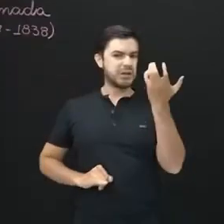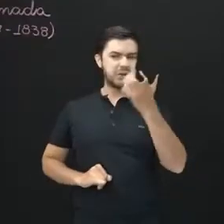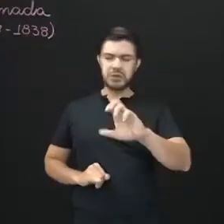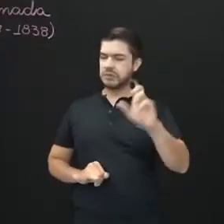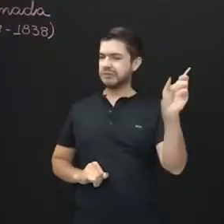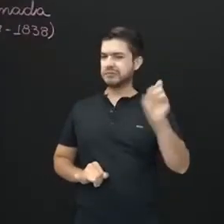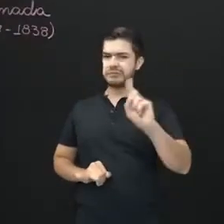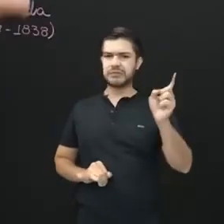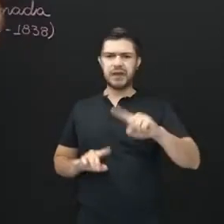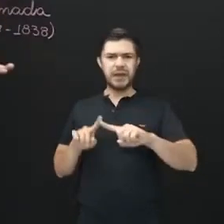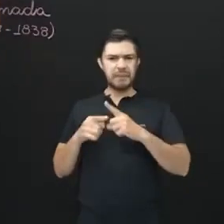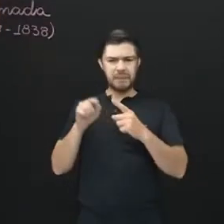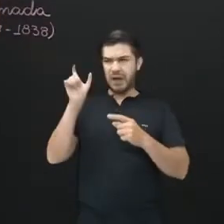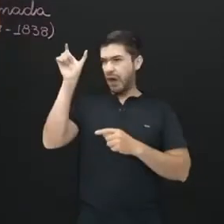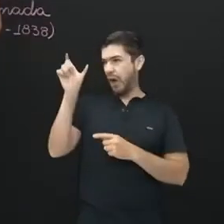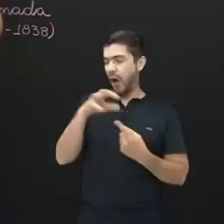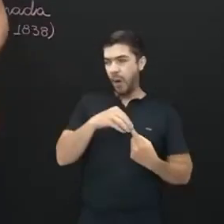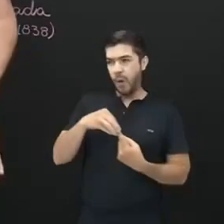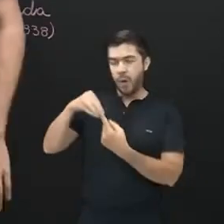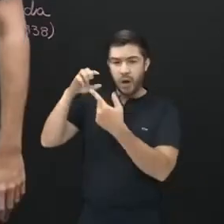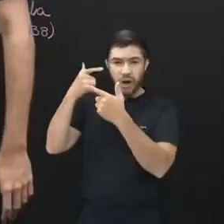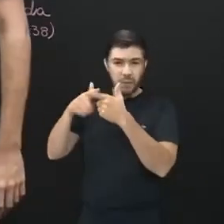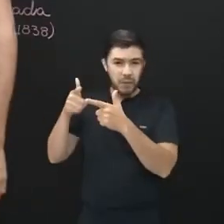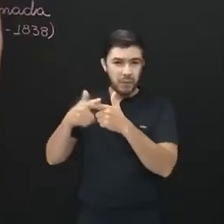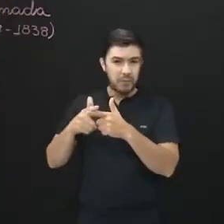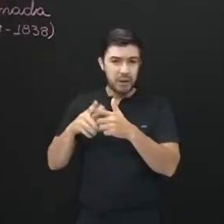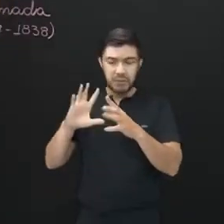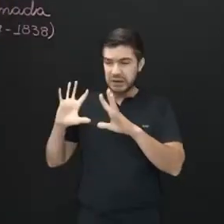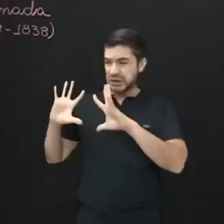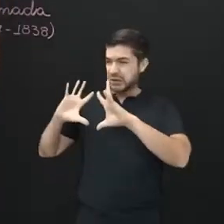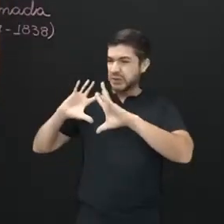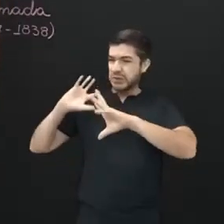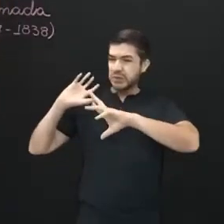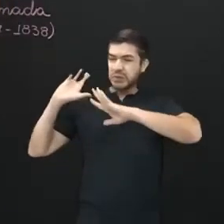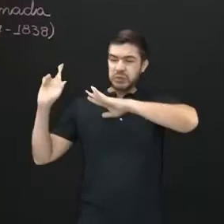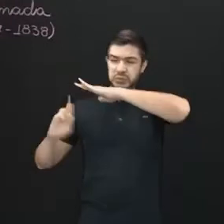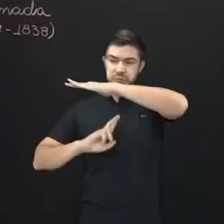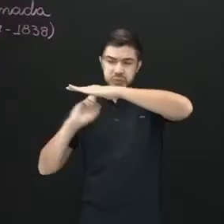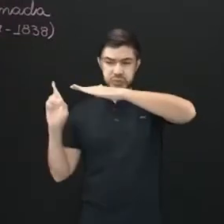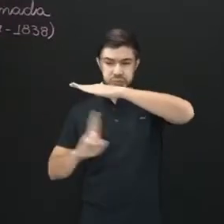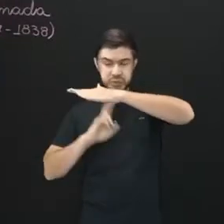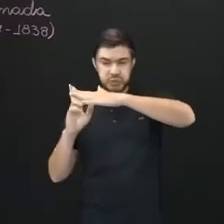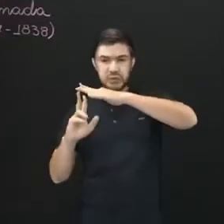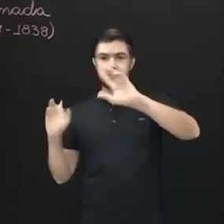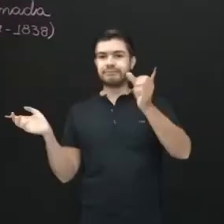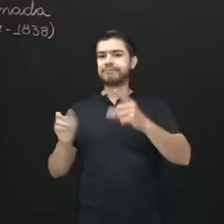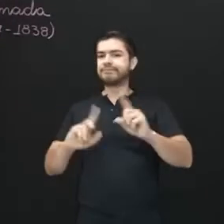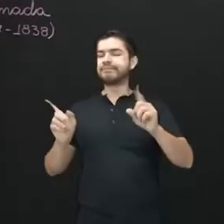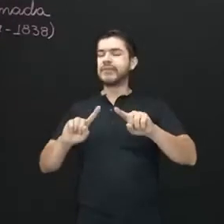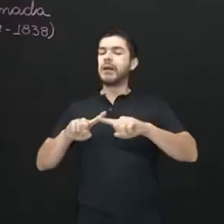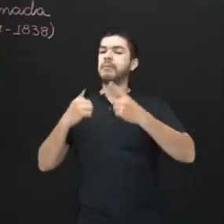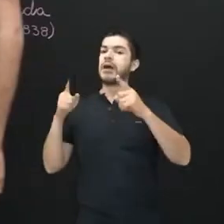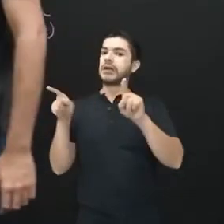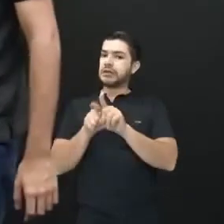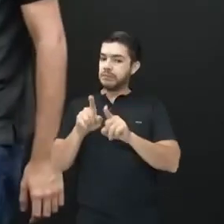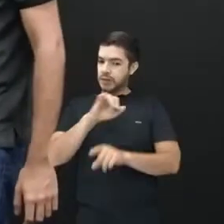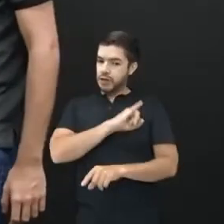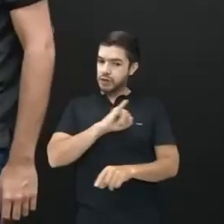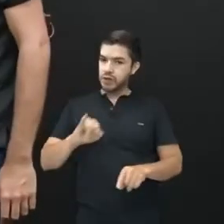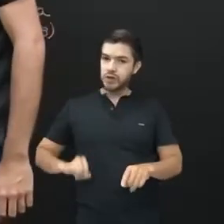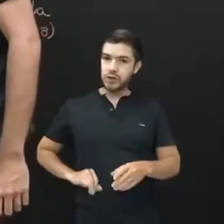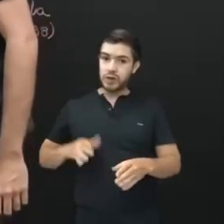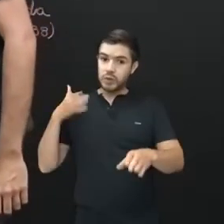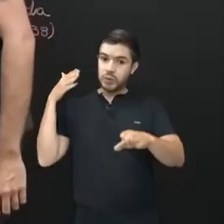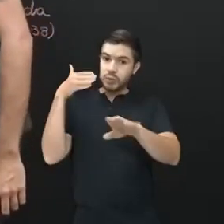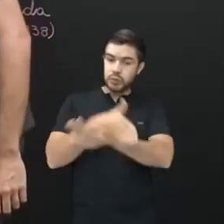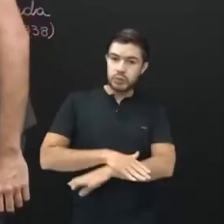Mas esse não foi o único problema que Dom Pedro I teve, uma revolta dessa gravidade. Dom Pedro I também entrou numa guerra lá no